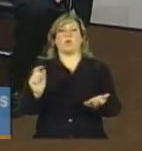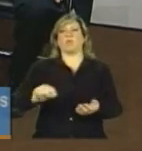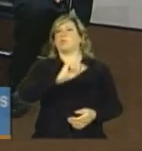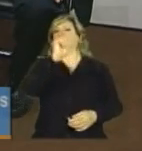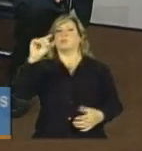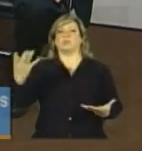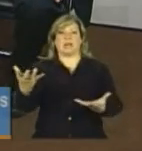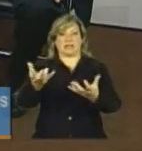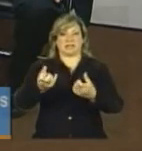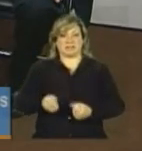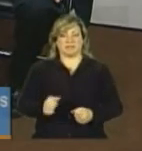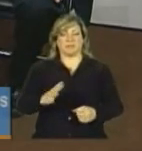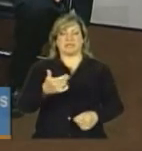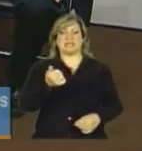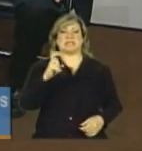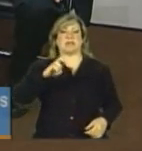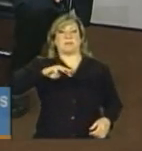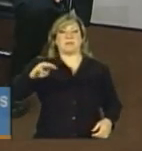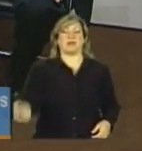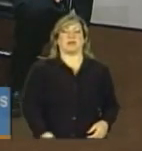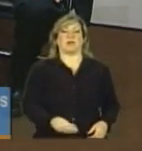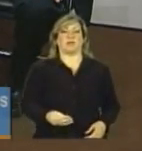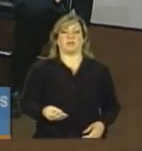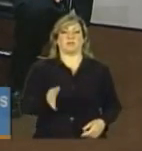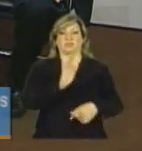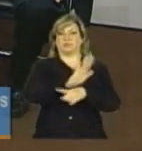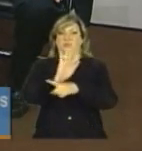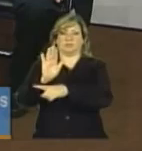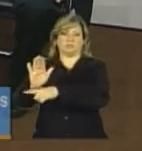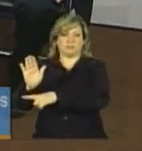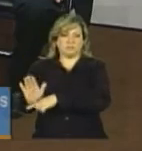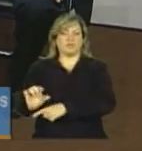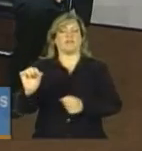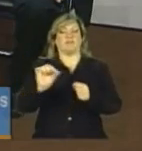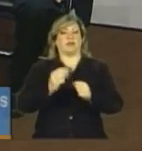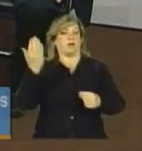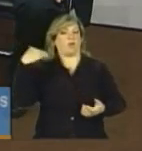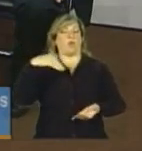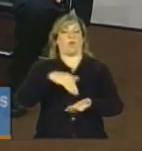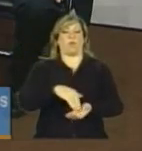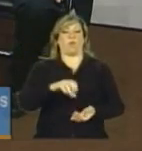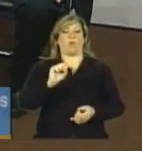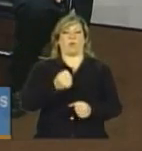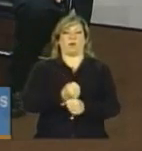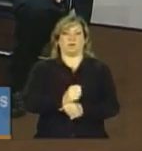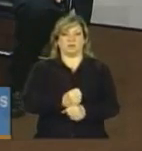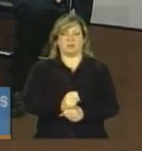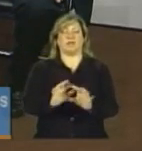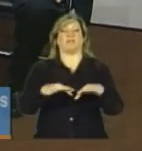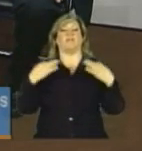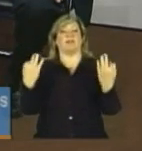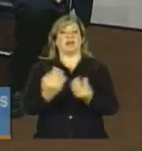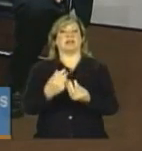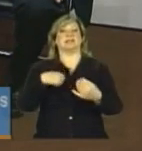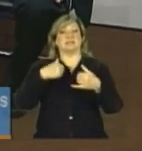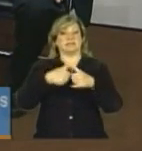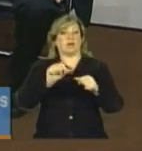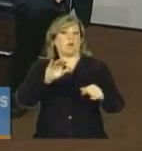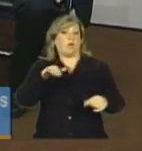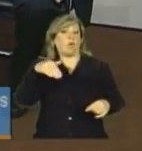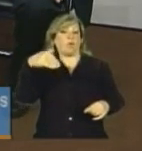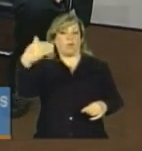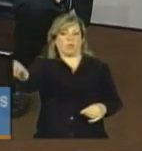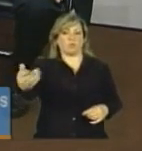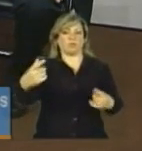eh 15 milhões de atendimentos aí foram feitos nesses últimos 8 anos para famílias que estão na outra ponta recebendo